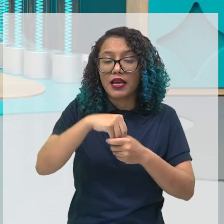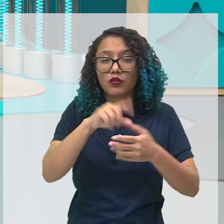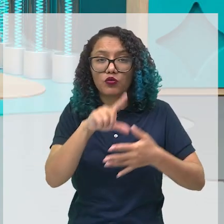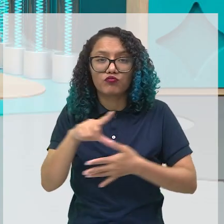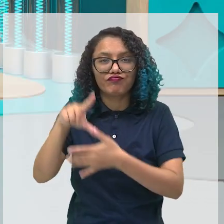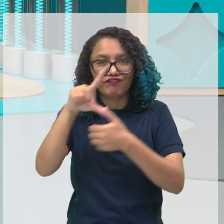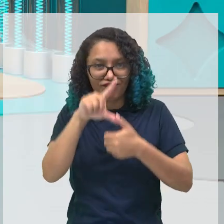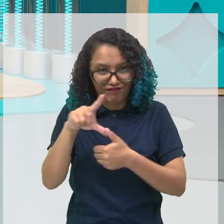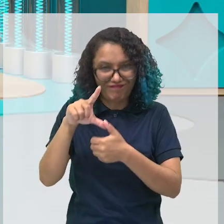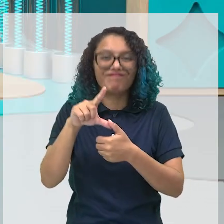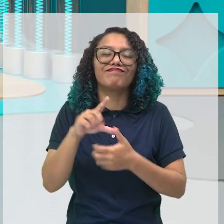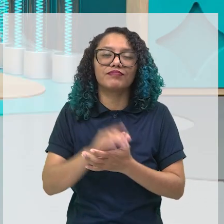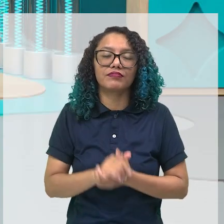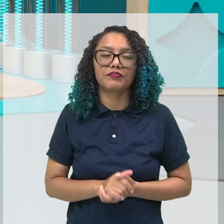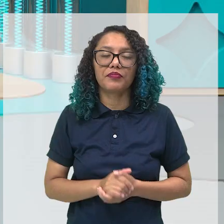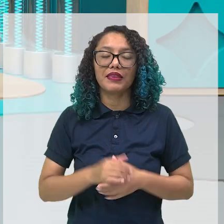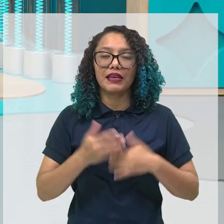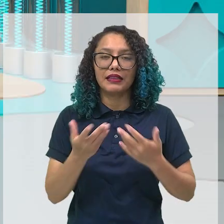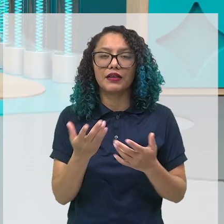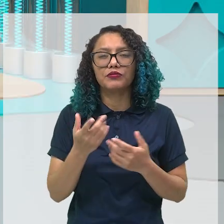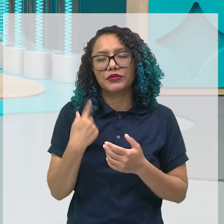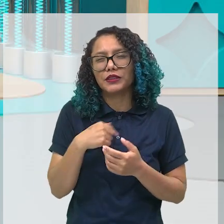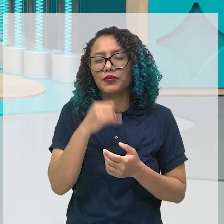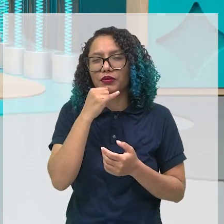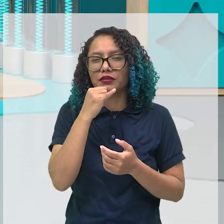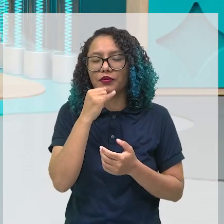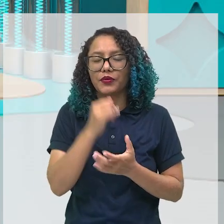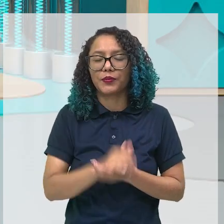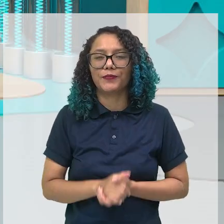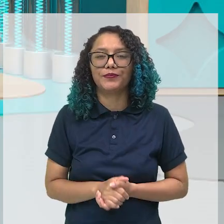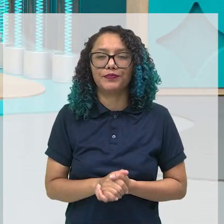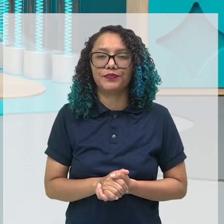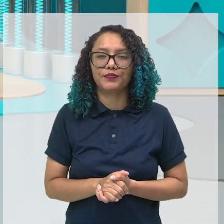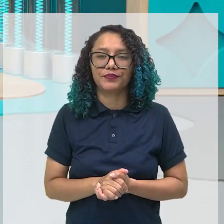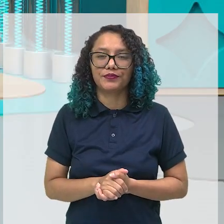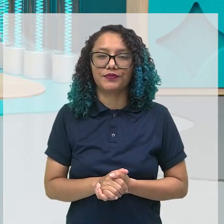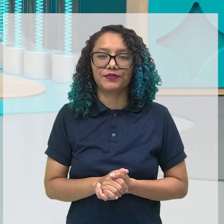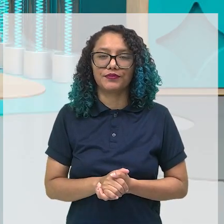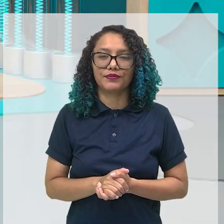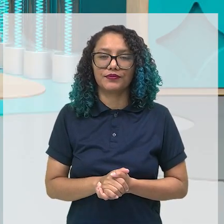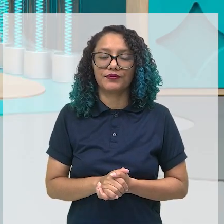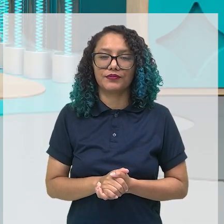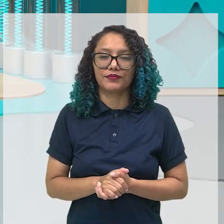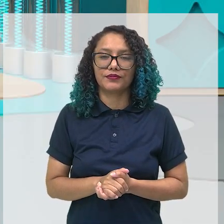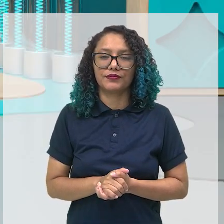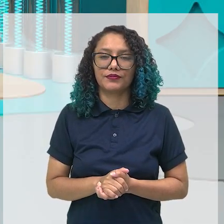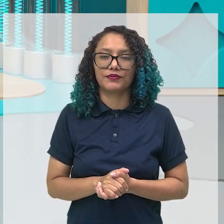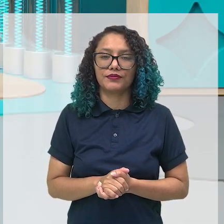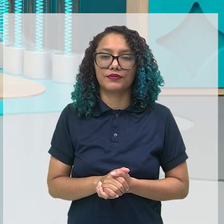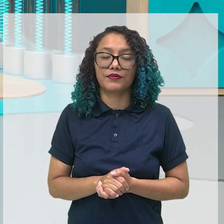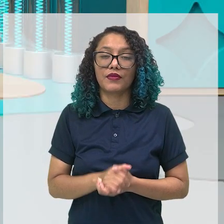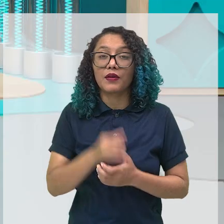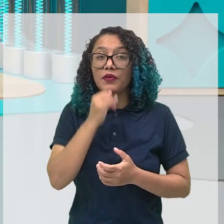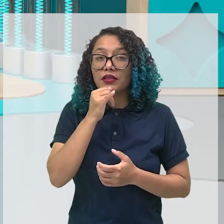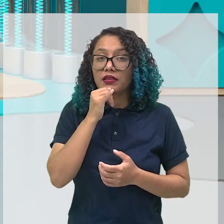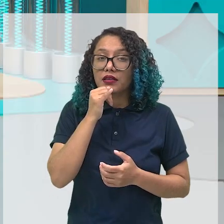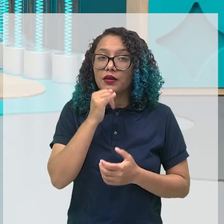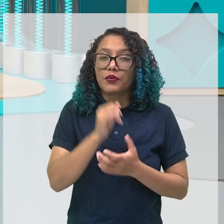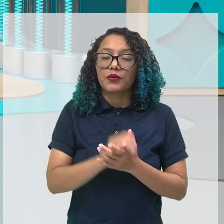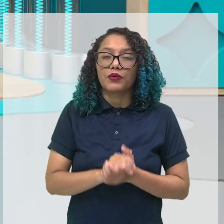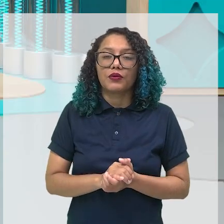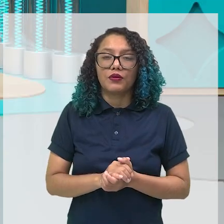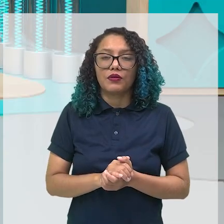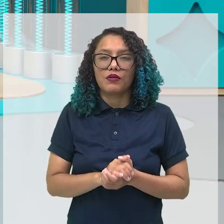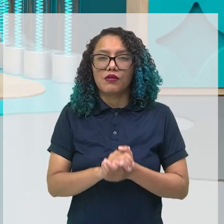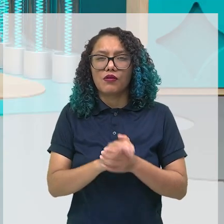percebe porque quando a gente passa, por exemplo, por pessoas, né, por comunidades